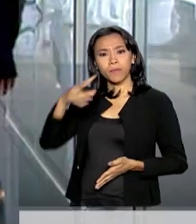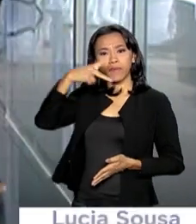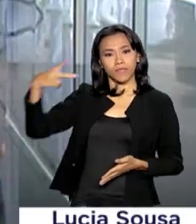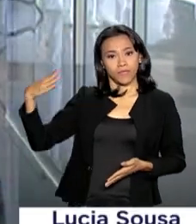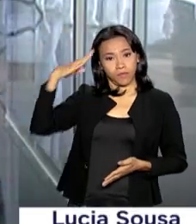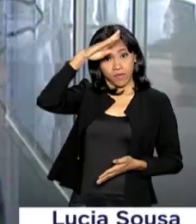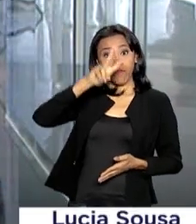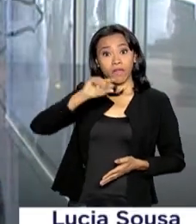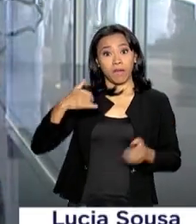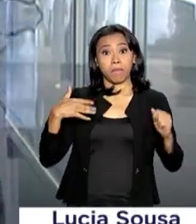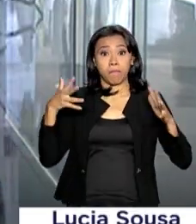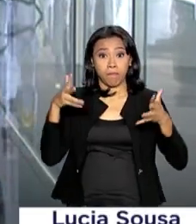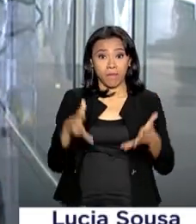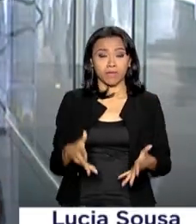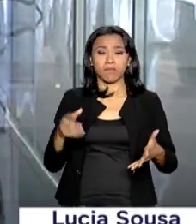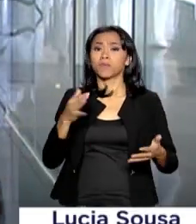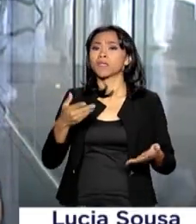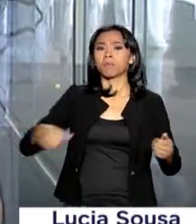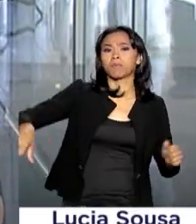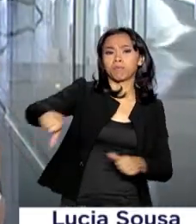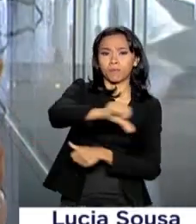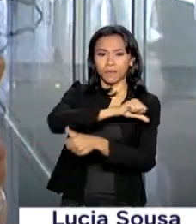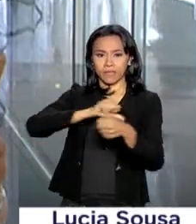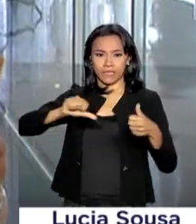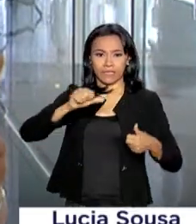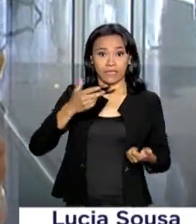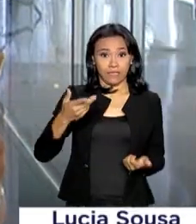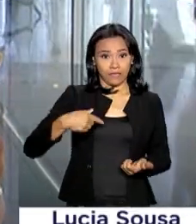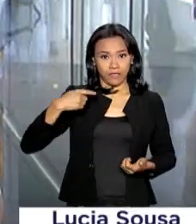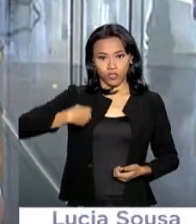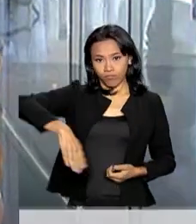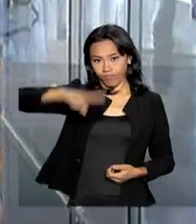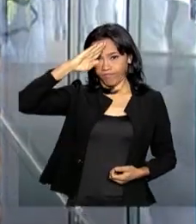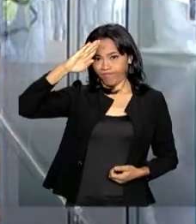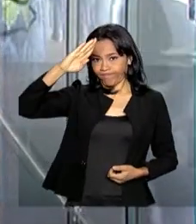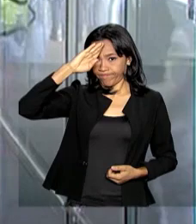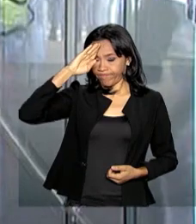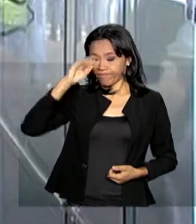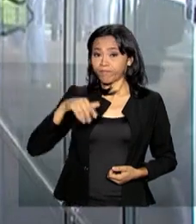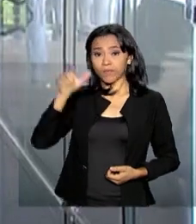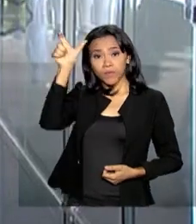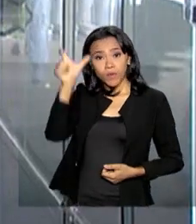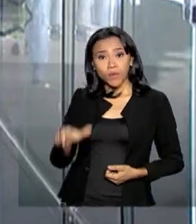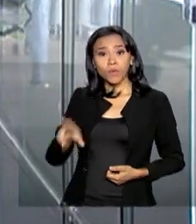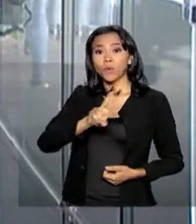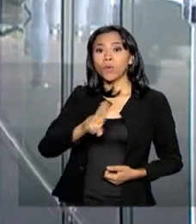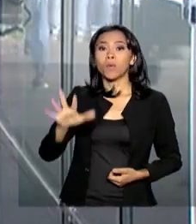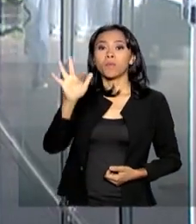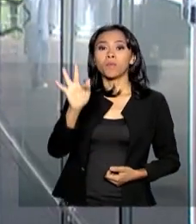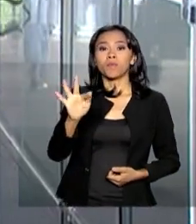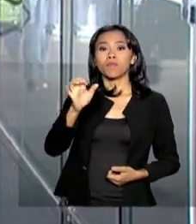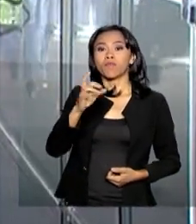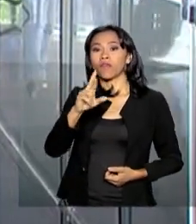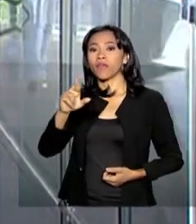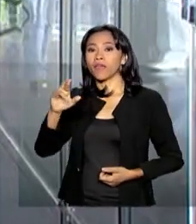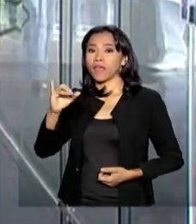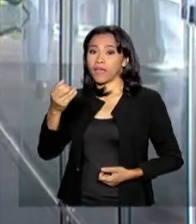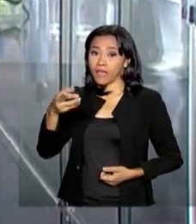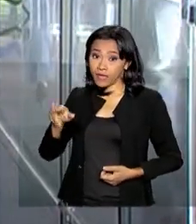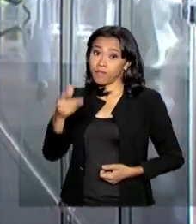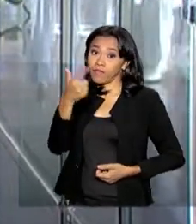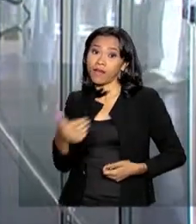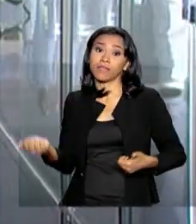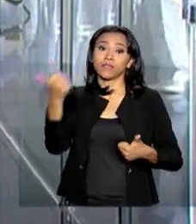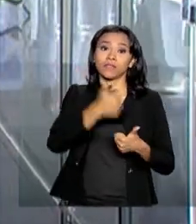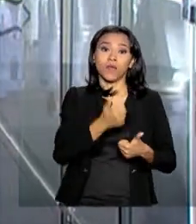de cargo do Comando da Marinha. O almirante de esquadra Eduardo Bacelar Leal Ferreira vai transmitir o cargo para o